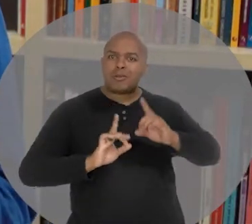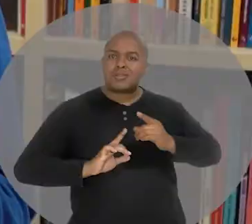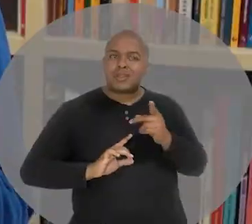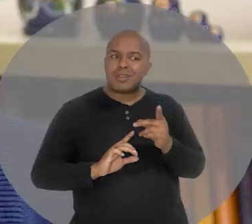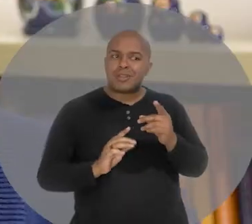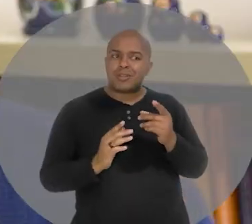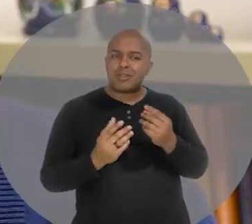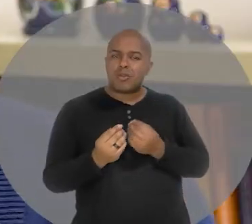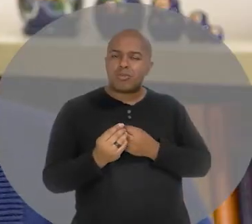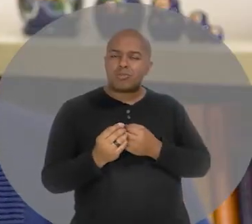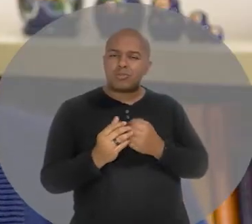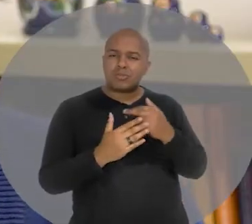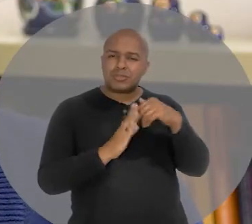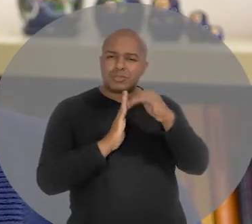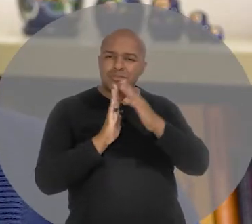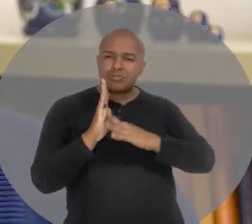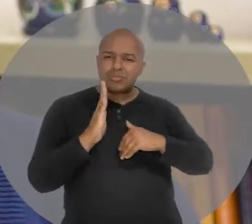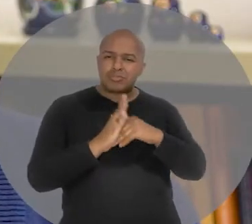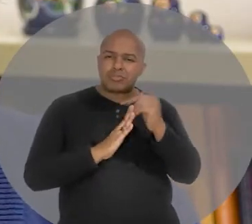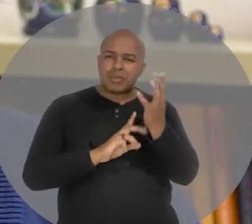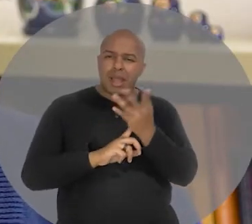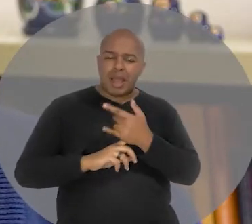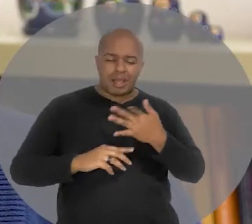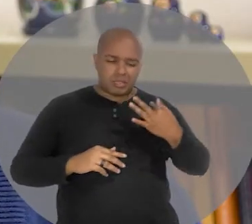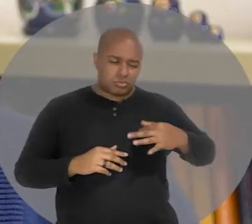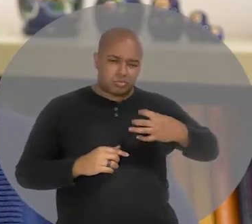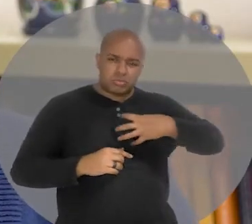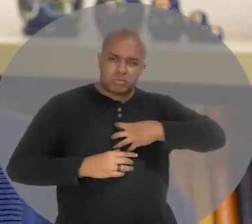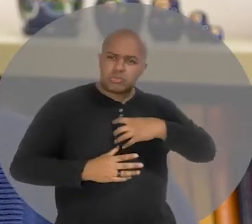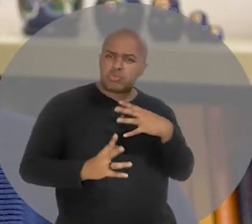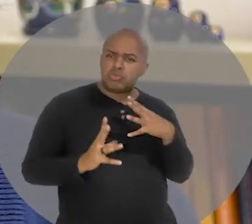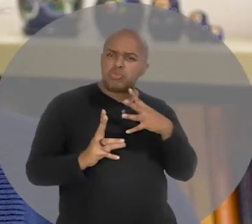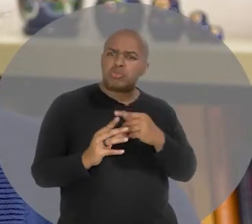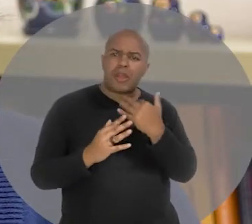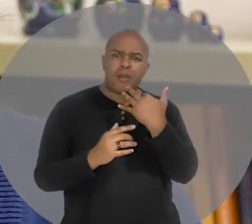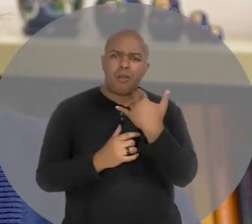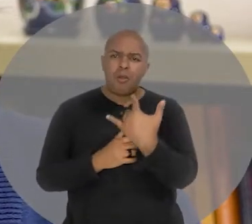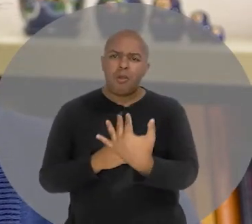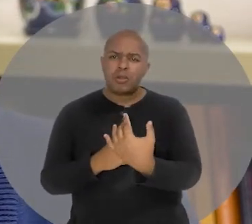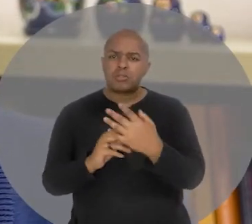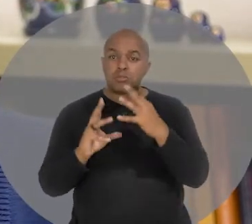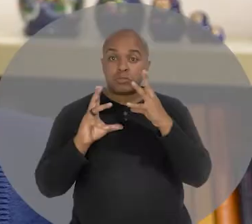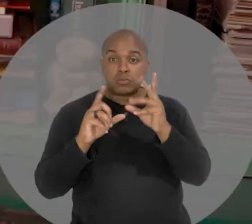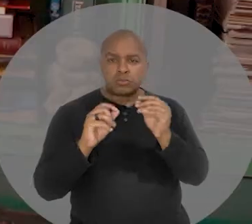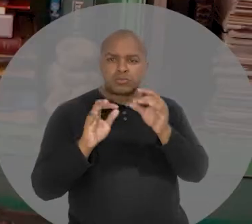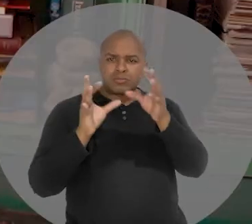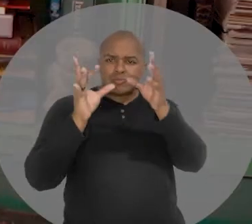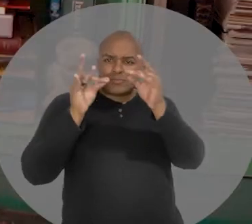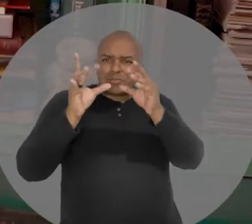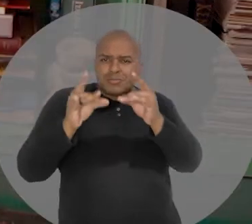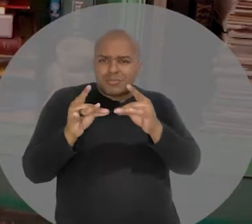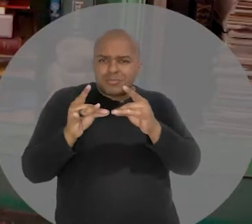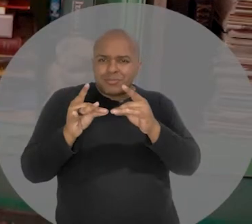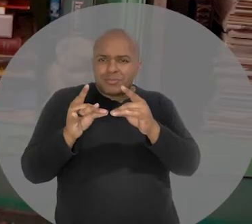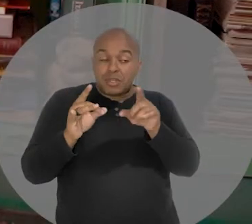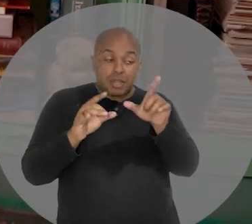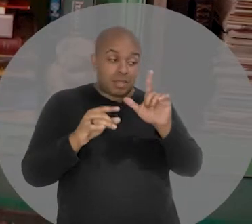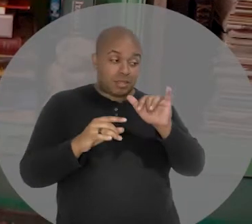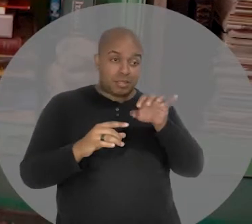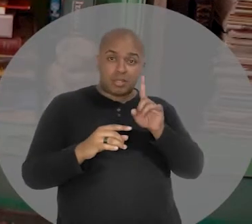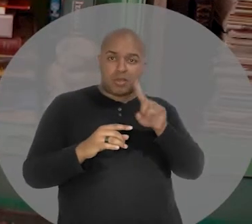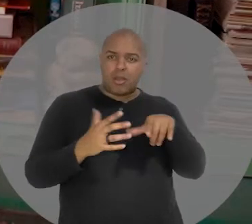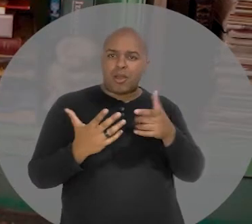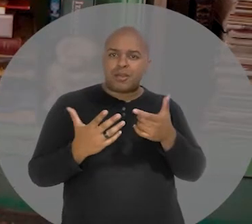seus quadros, expunha sua dor com todas as cores, com todos os detalhes. A Lígia não